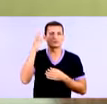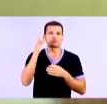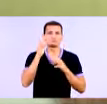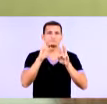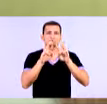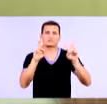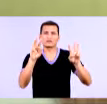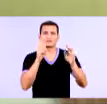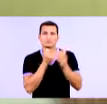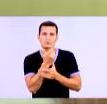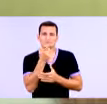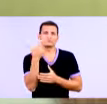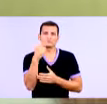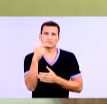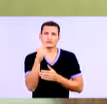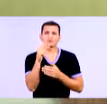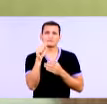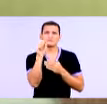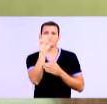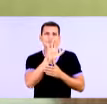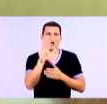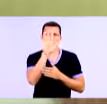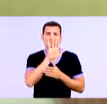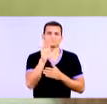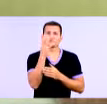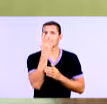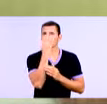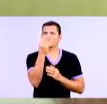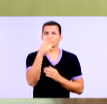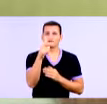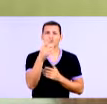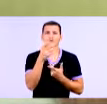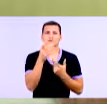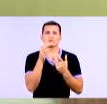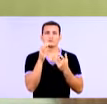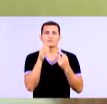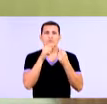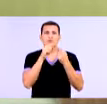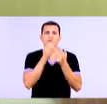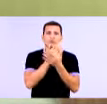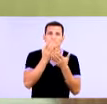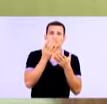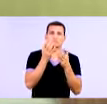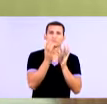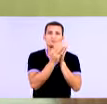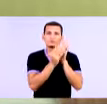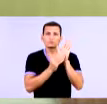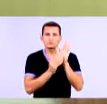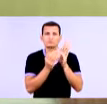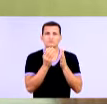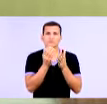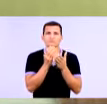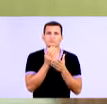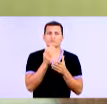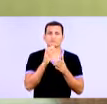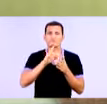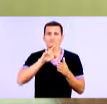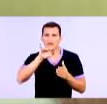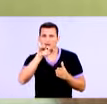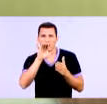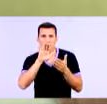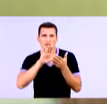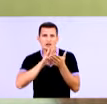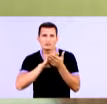tem a imagem, então nós temos aquela imagem vinculada a algum assunto, algum conteúdo que efetivamente vão ajudar a traduzir